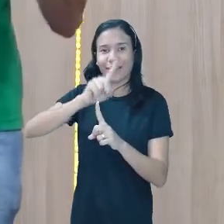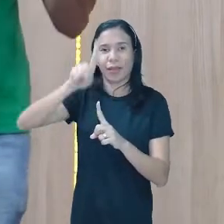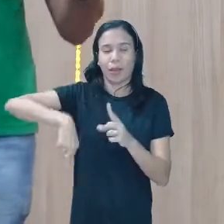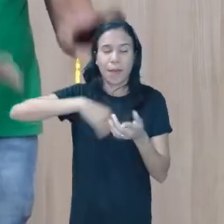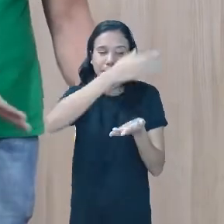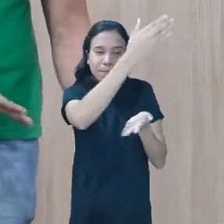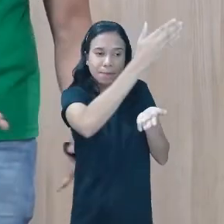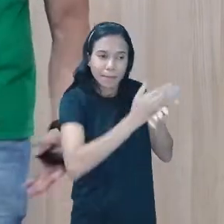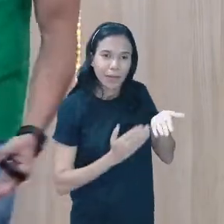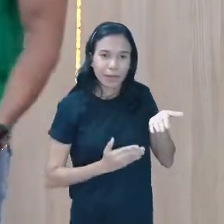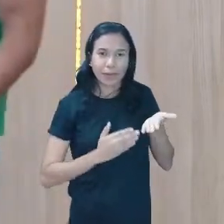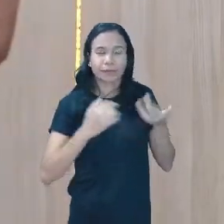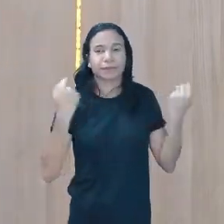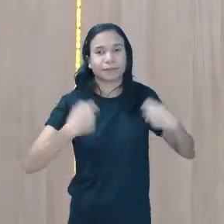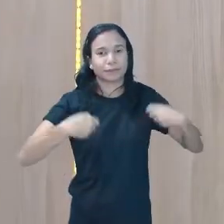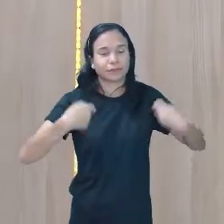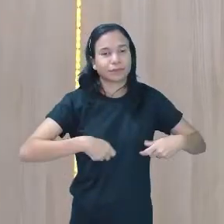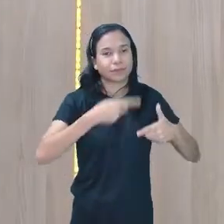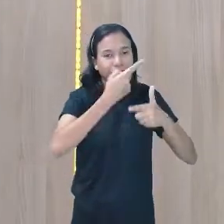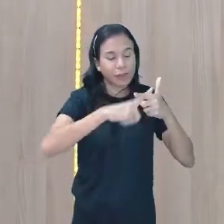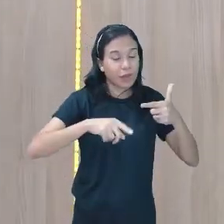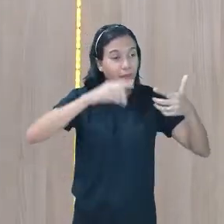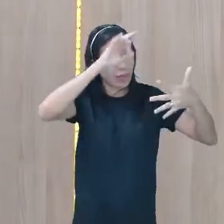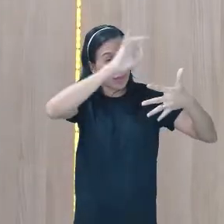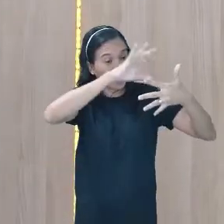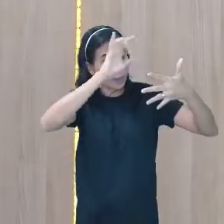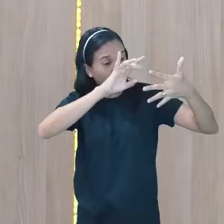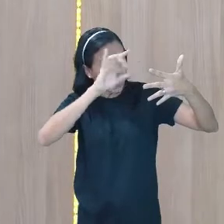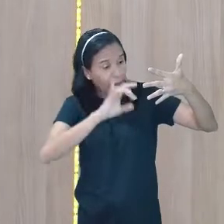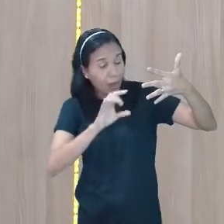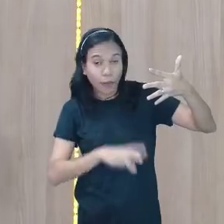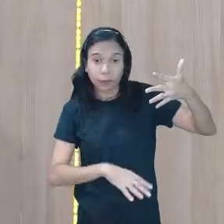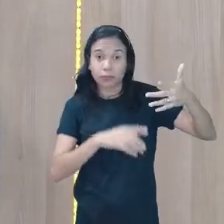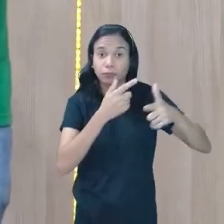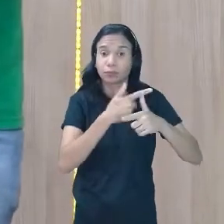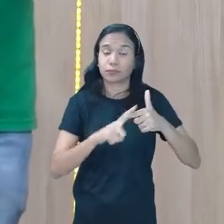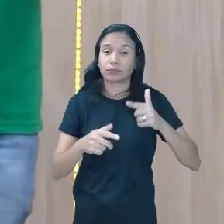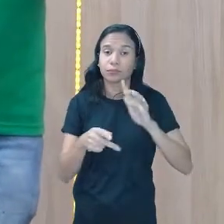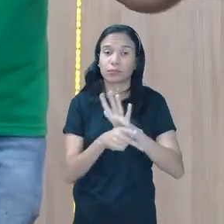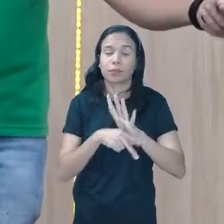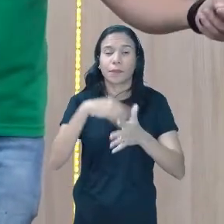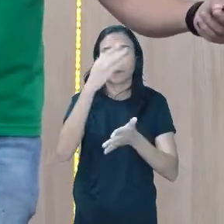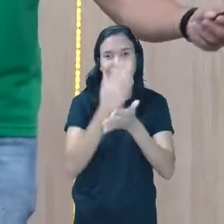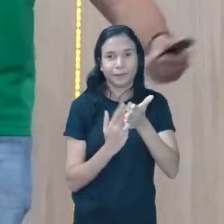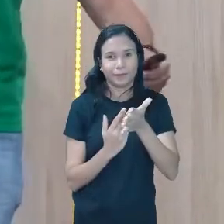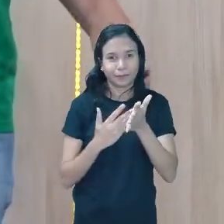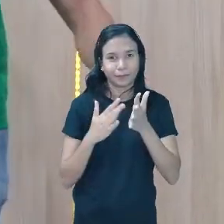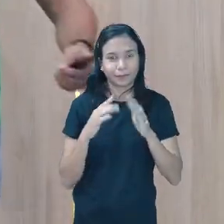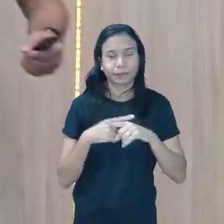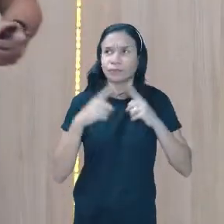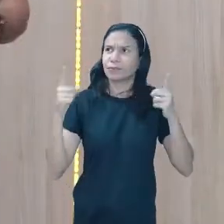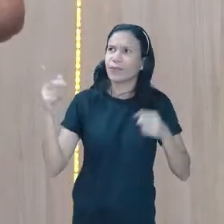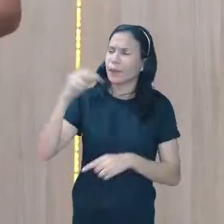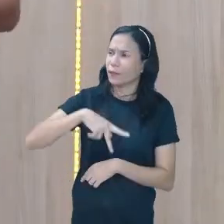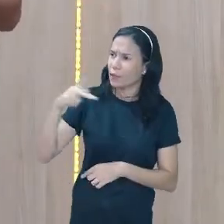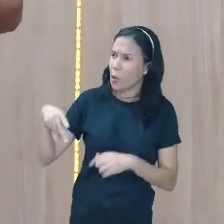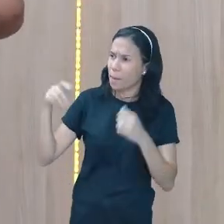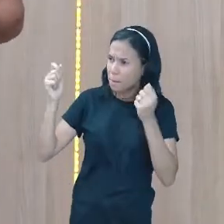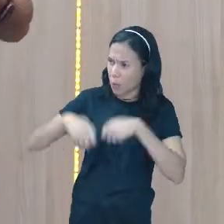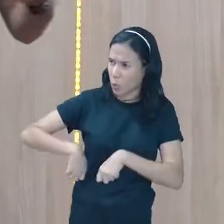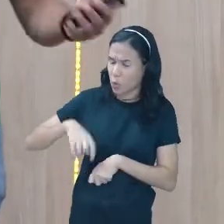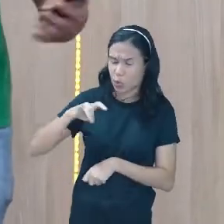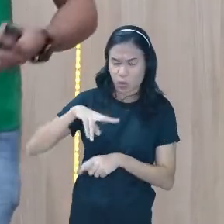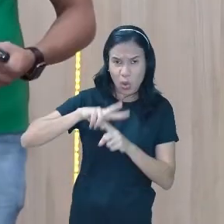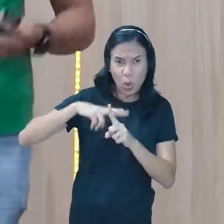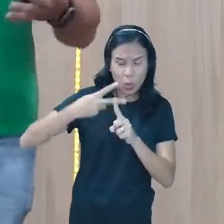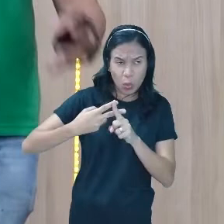da metade. Então, era só pegar cada ingrediente desse aqui e colocar a metade. Mas, Pedro, pode ser a proporção só